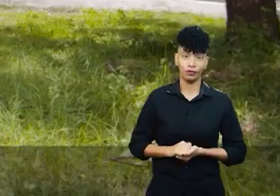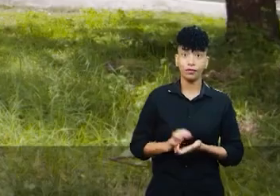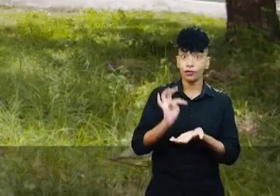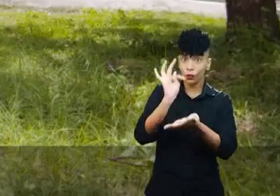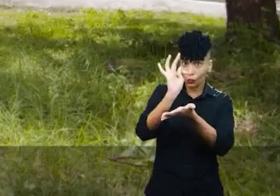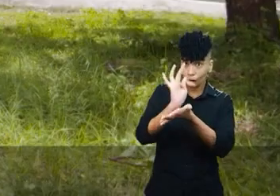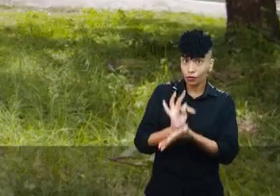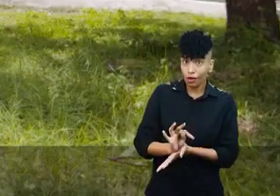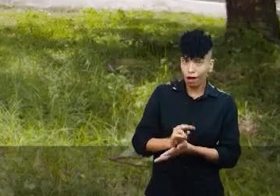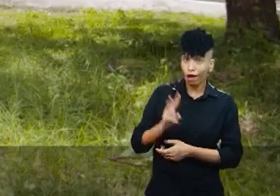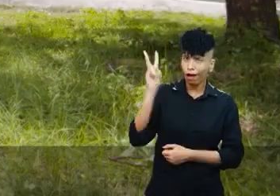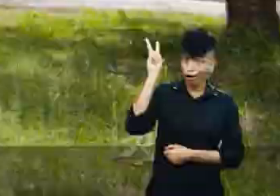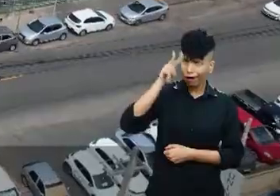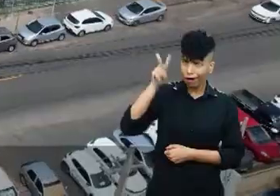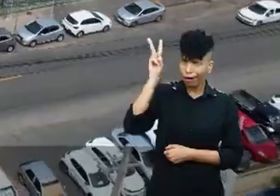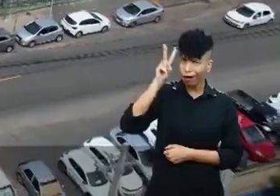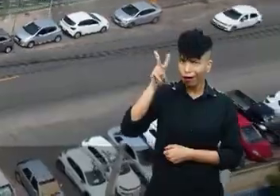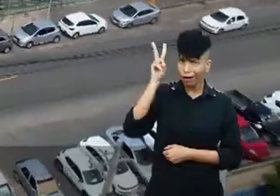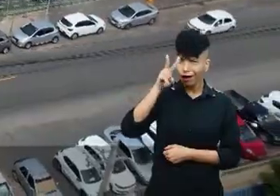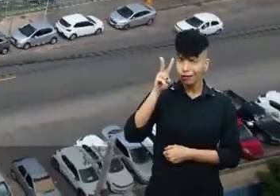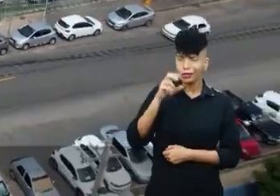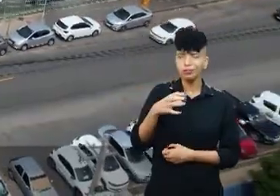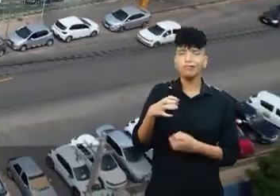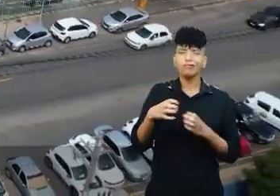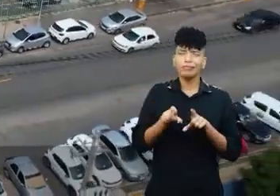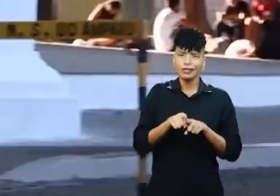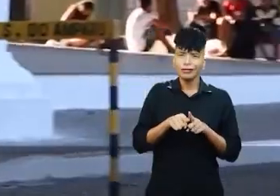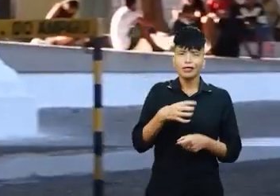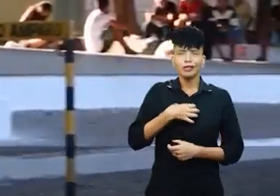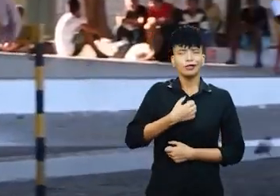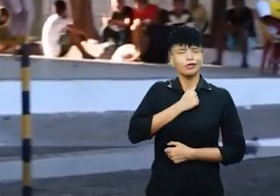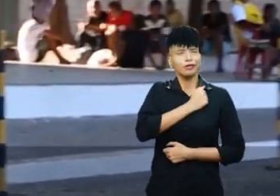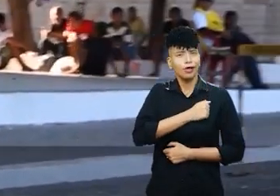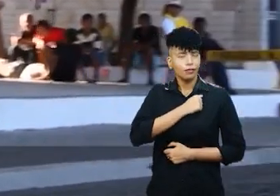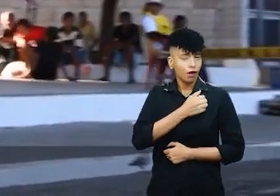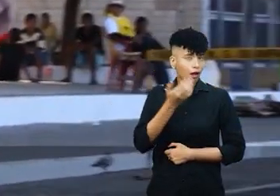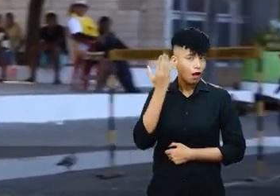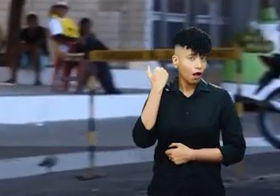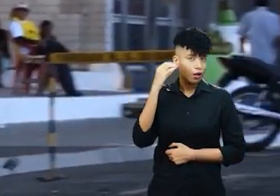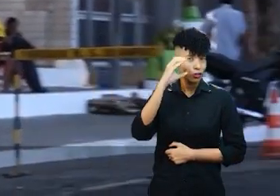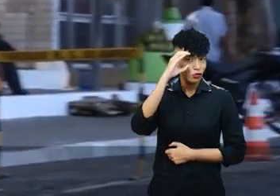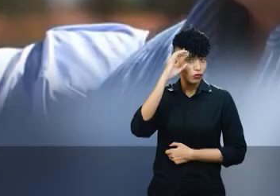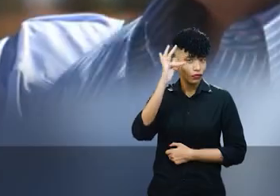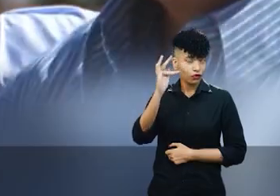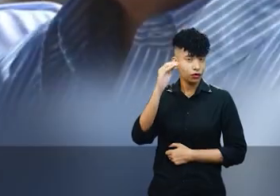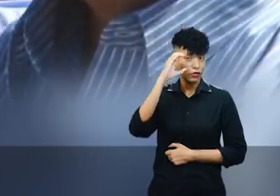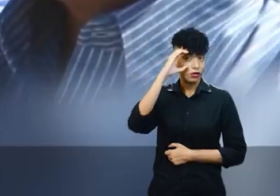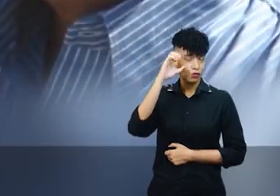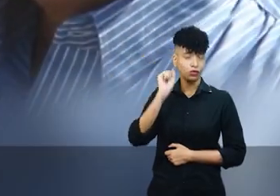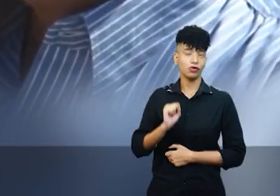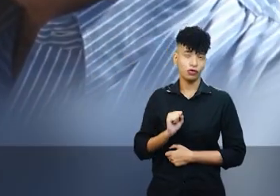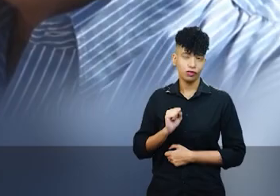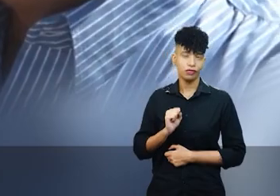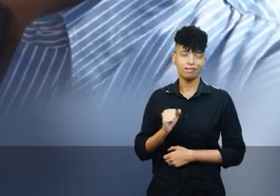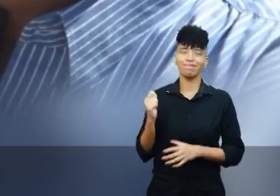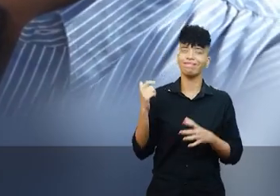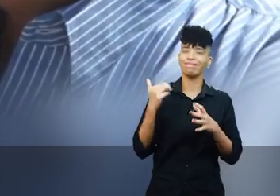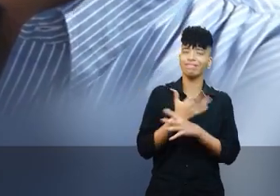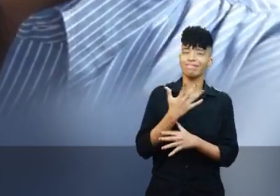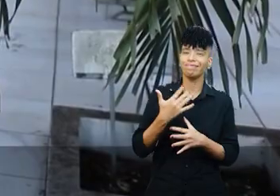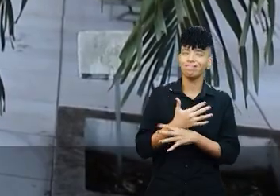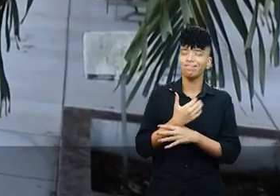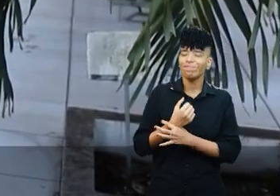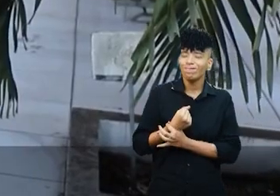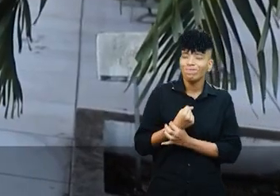lembra bem e sente saudades. Na época de Firmino e Silvio Mendes, a cidade era tão segura que